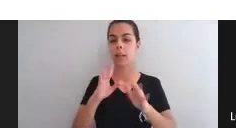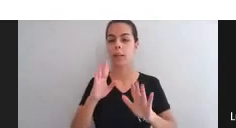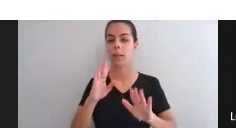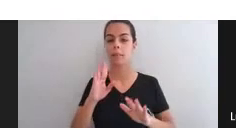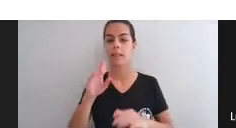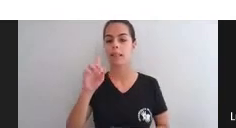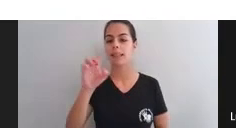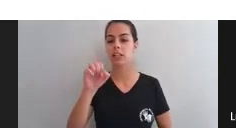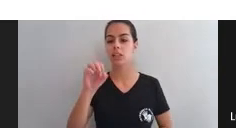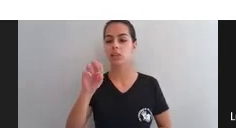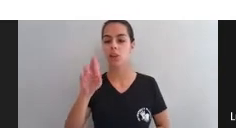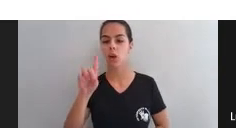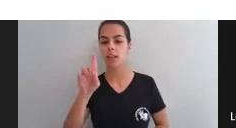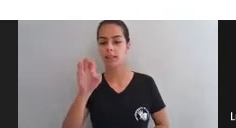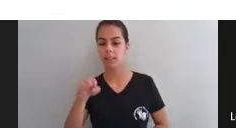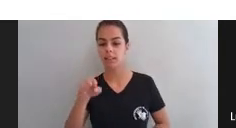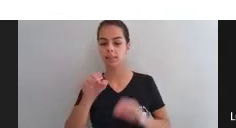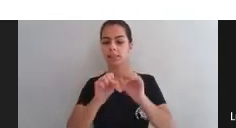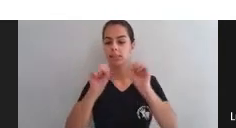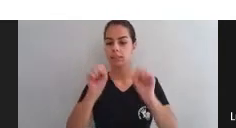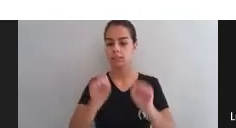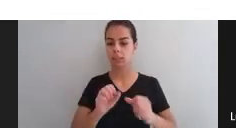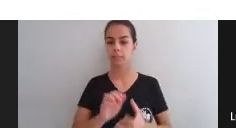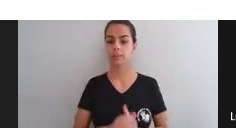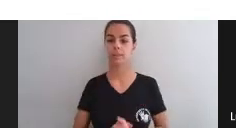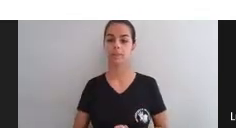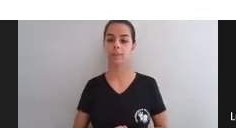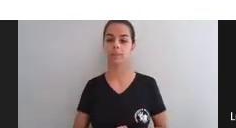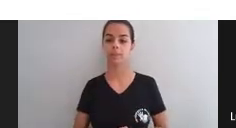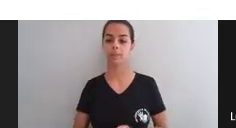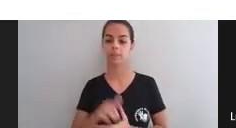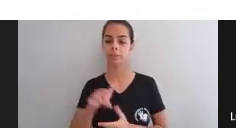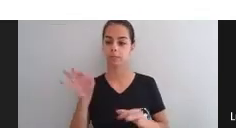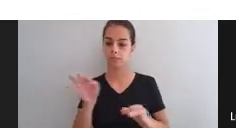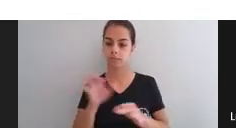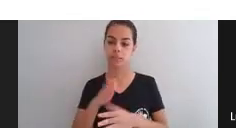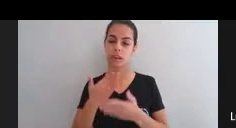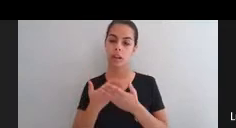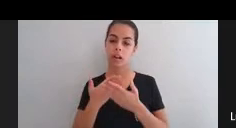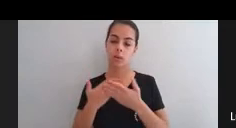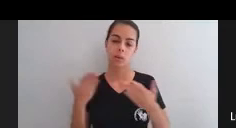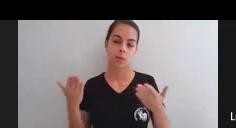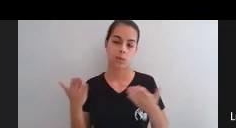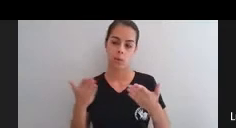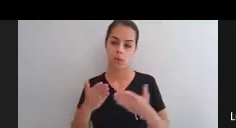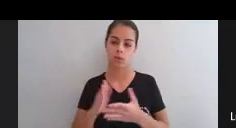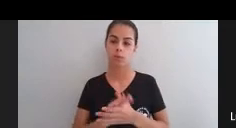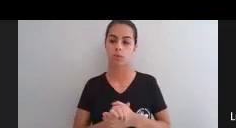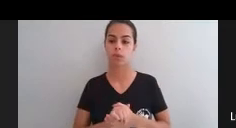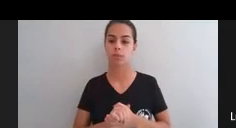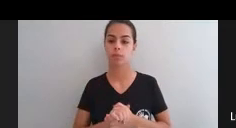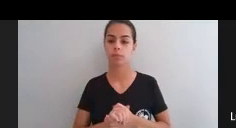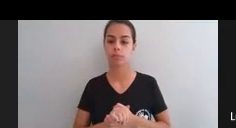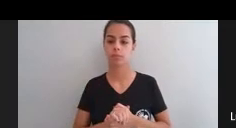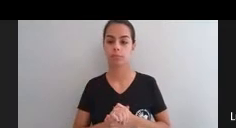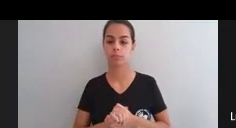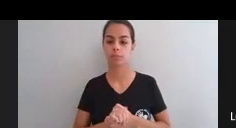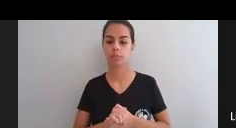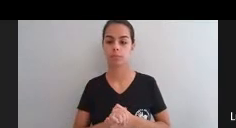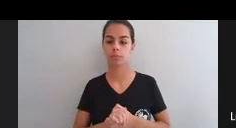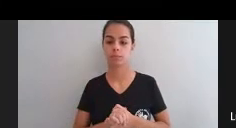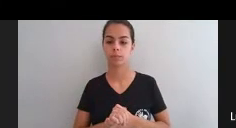do nosso sistema. E, gente, esse é o final da aula de hoje. A aula não ficou nem muito grande mesmo.